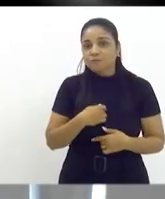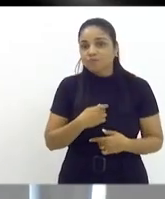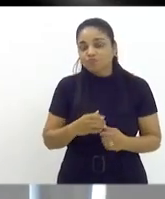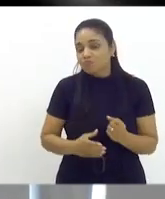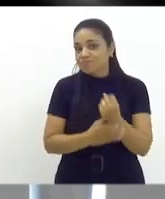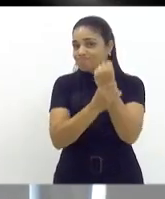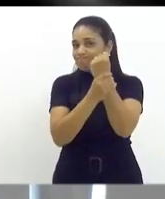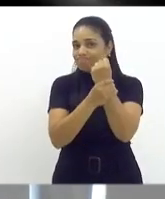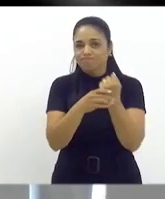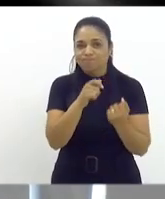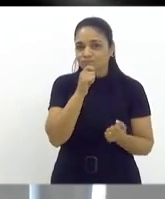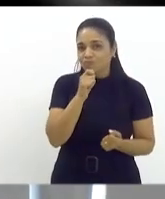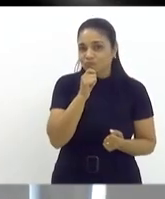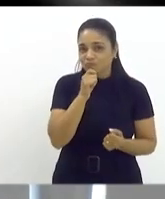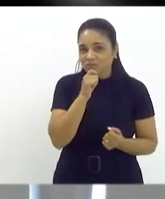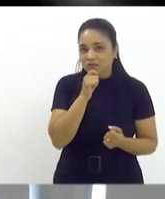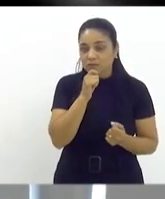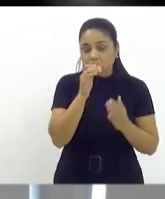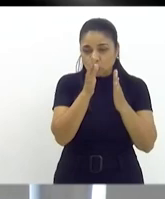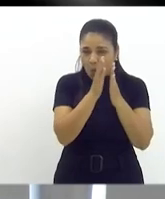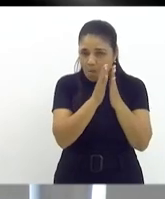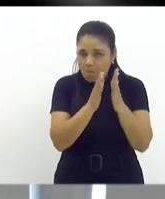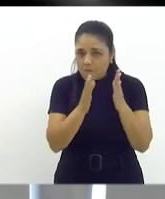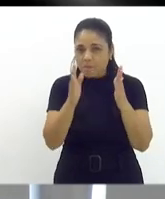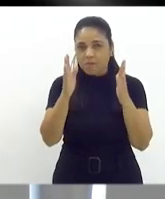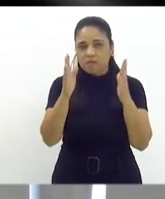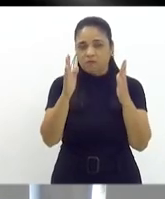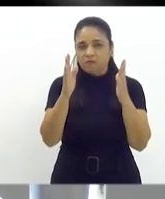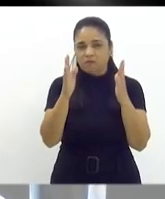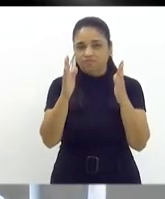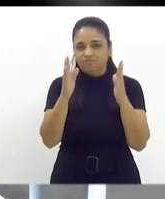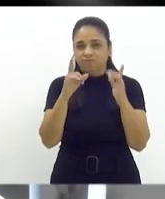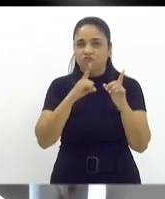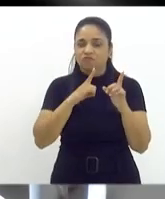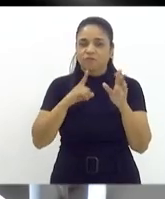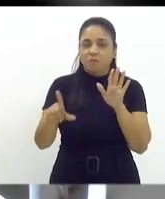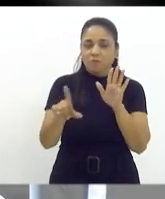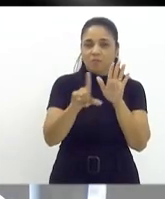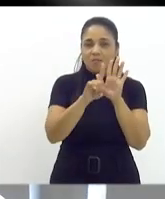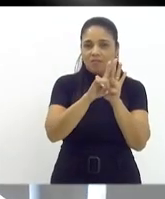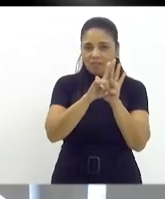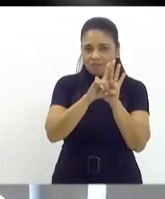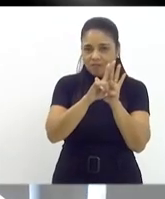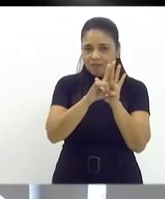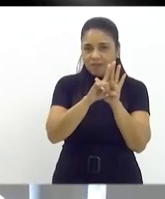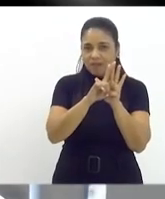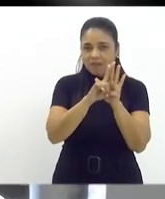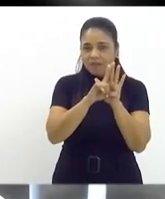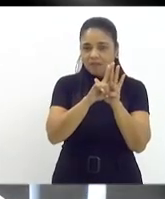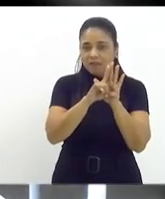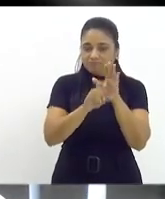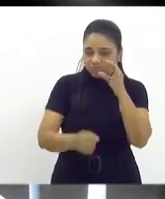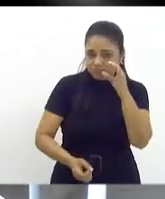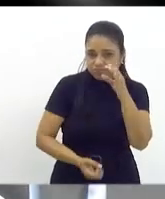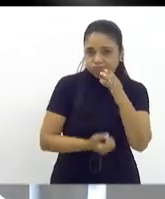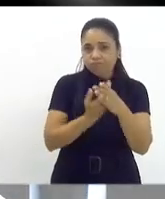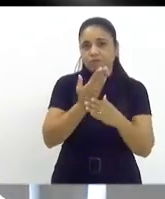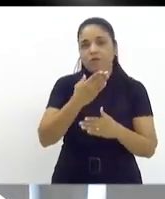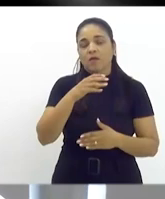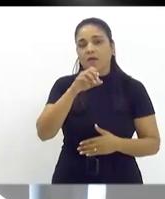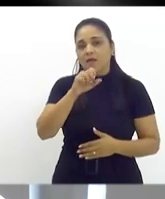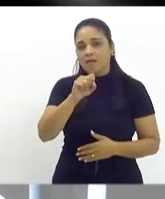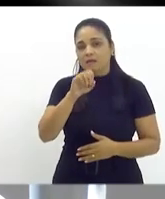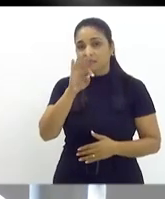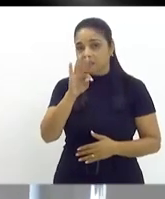muito tempo nós tivemos uma jurisprudência Encantada inclusive pelo STJ e pelo